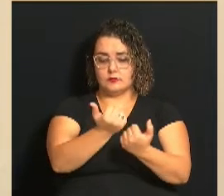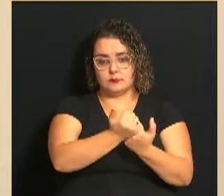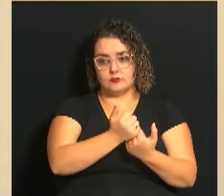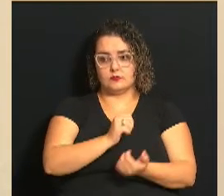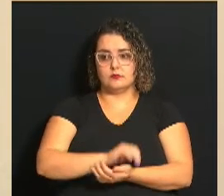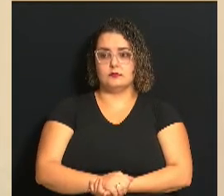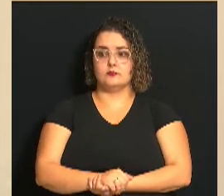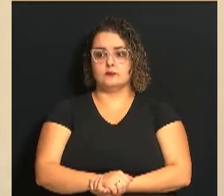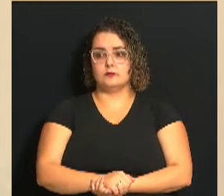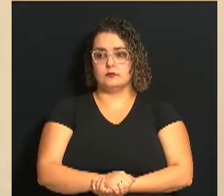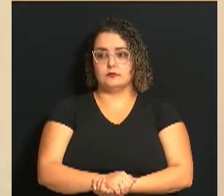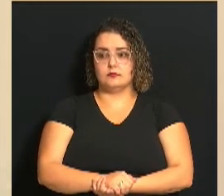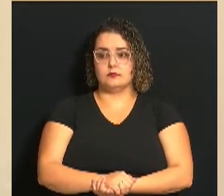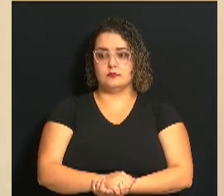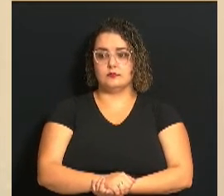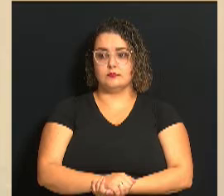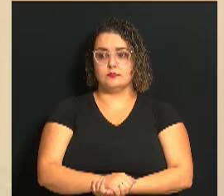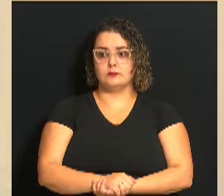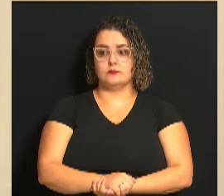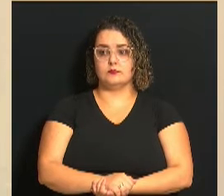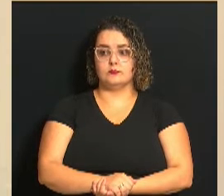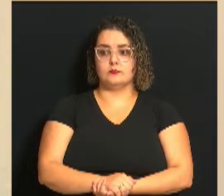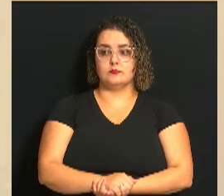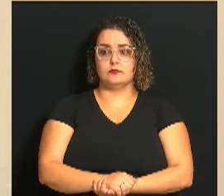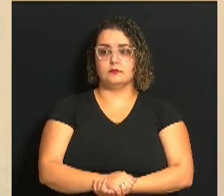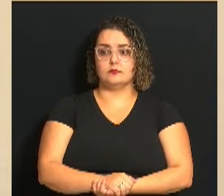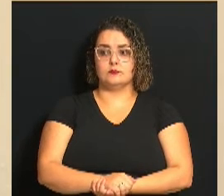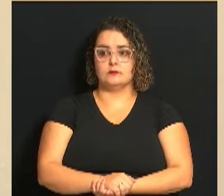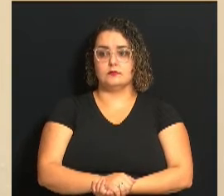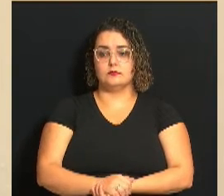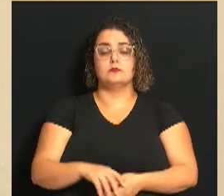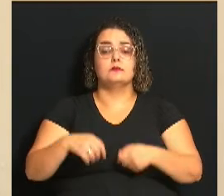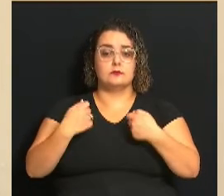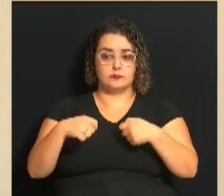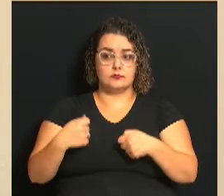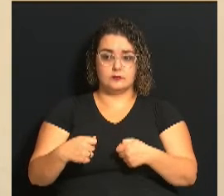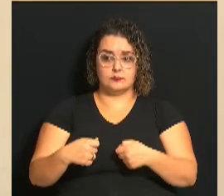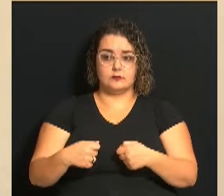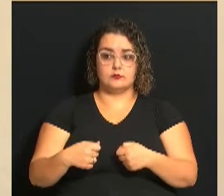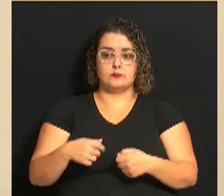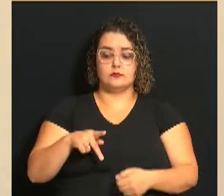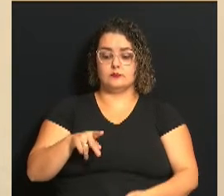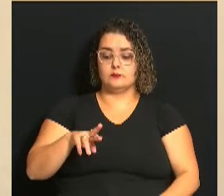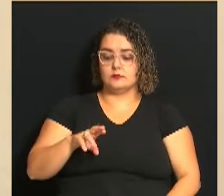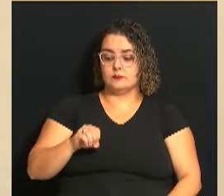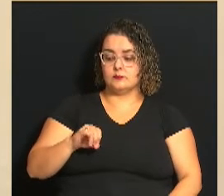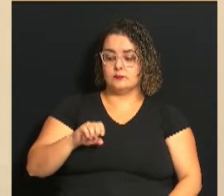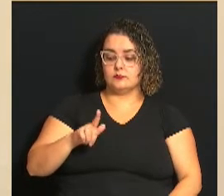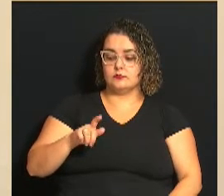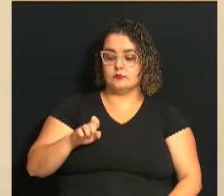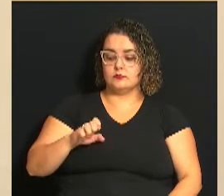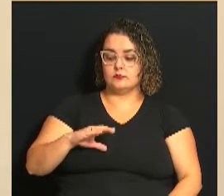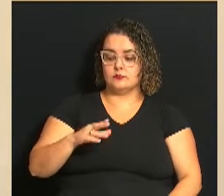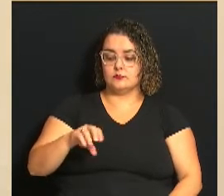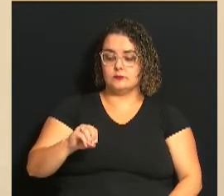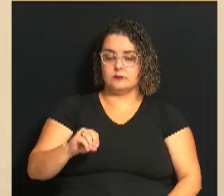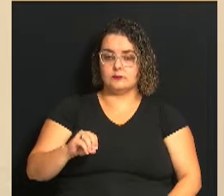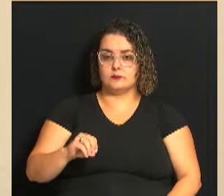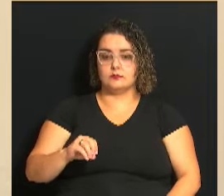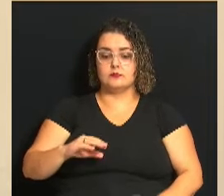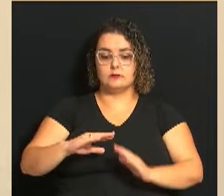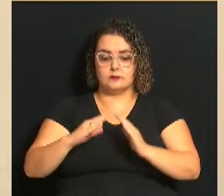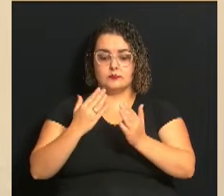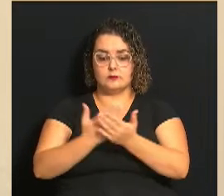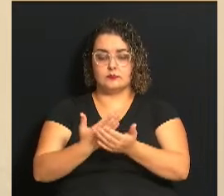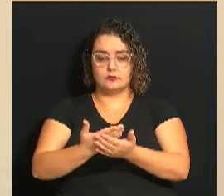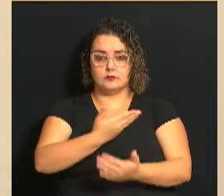decorrência de uma necessidade de uma projeção. Hoje, na rede municipal, nós temos um total